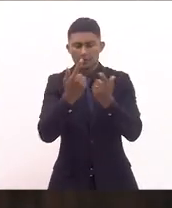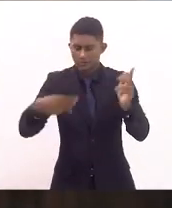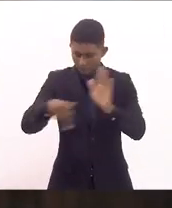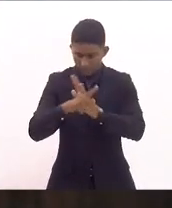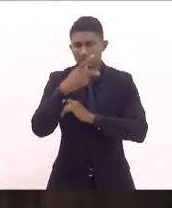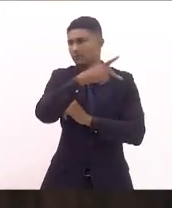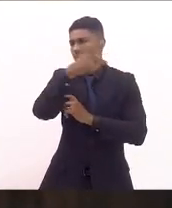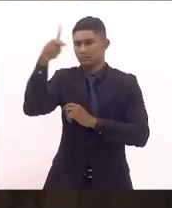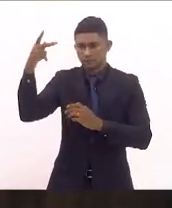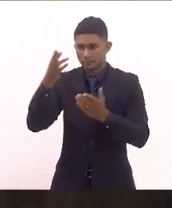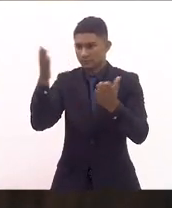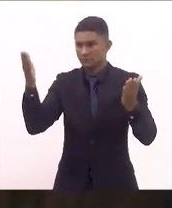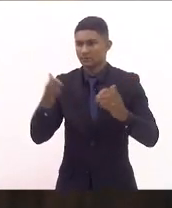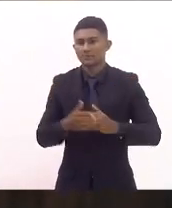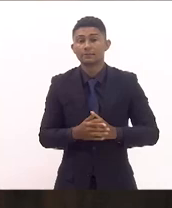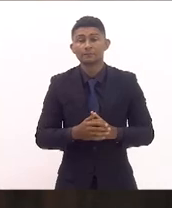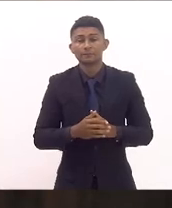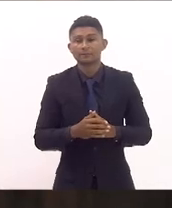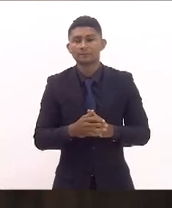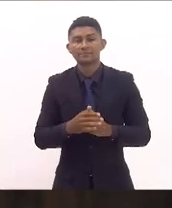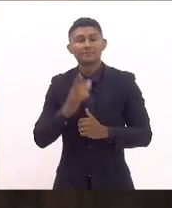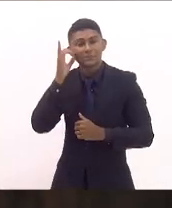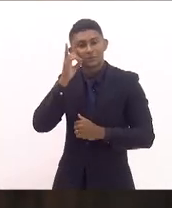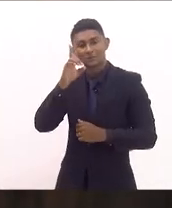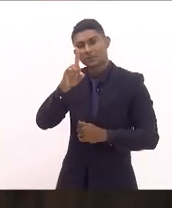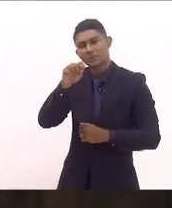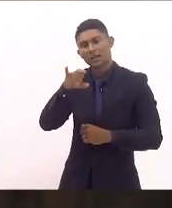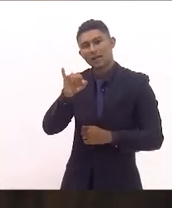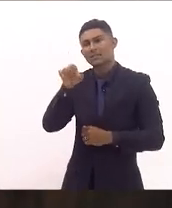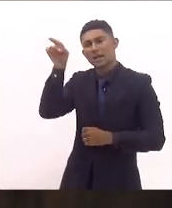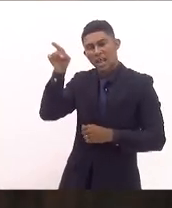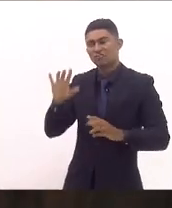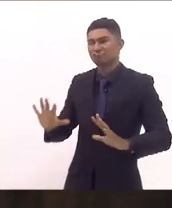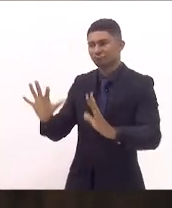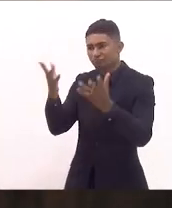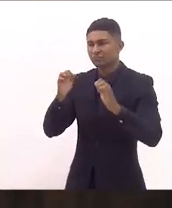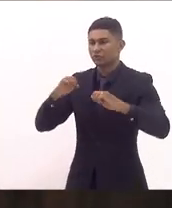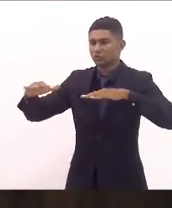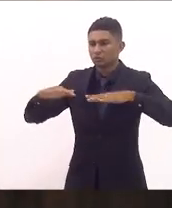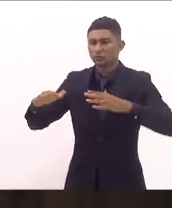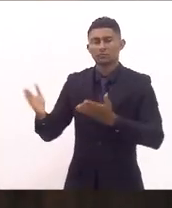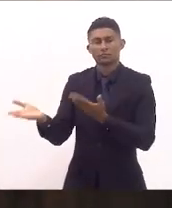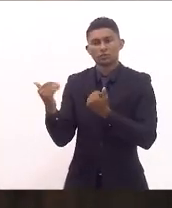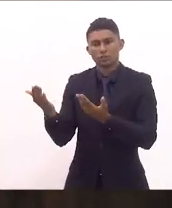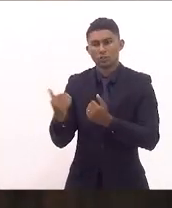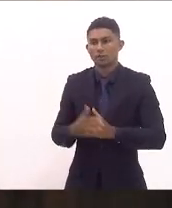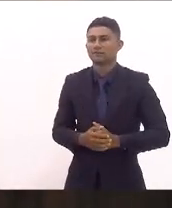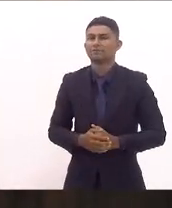vocês deputada querida a deputada a Dani aí mobilizando a juventude